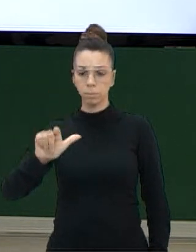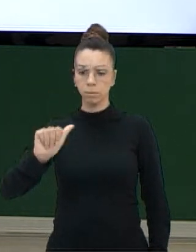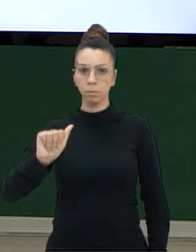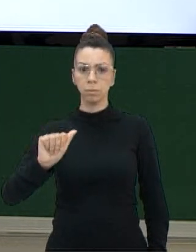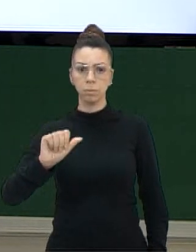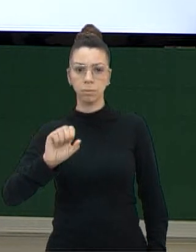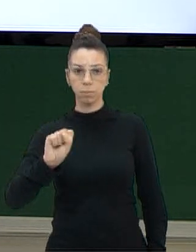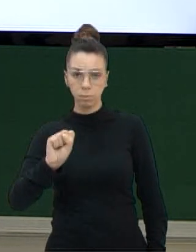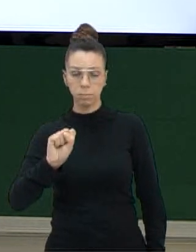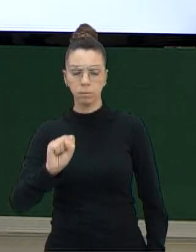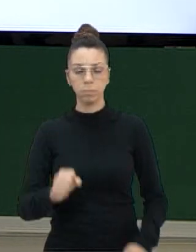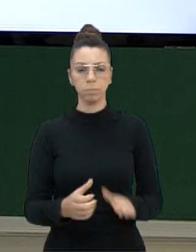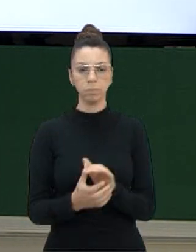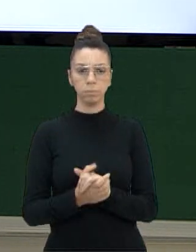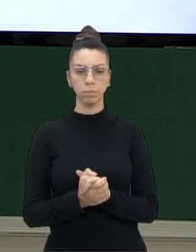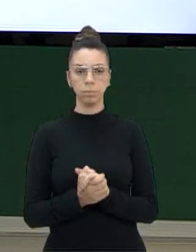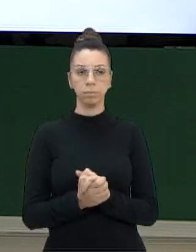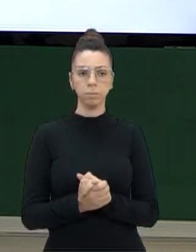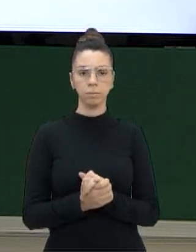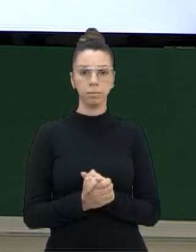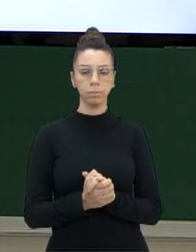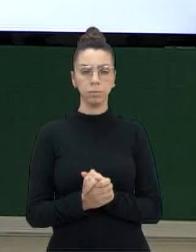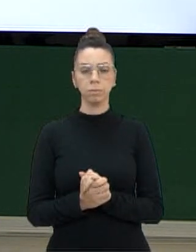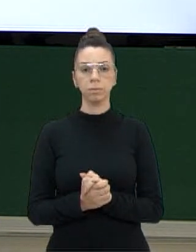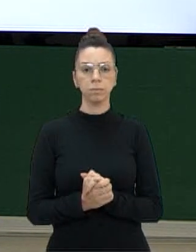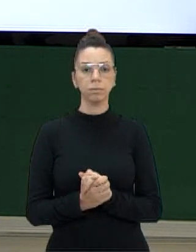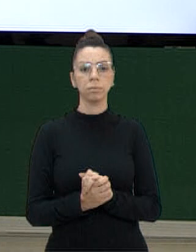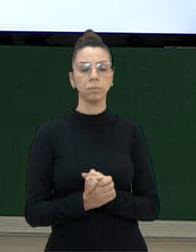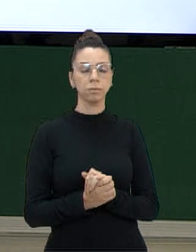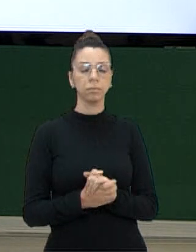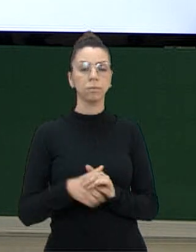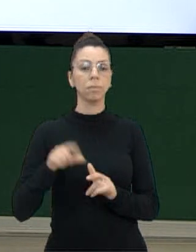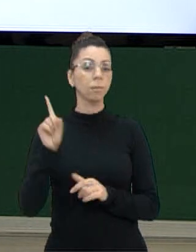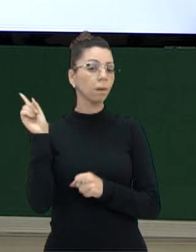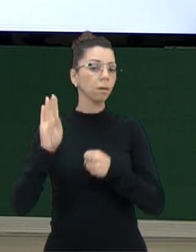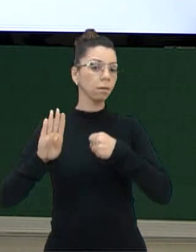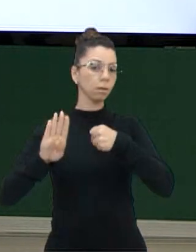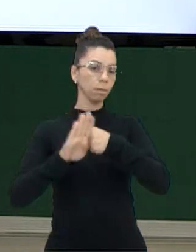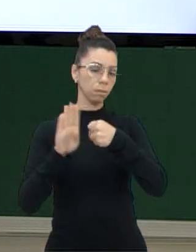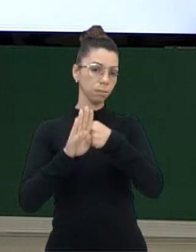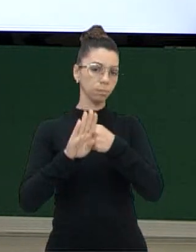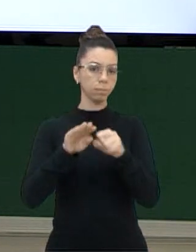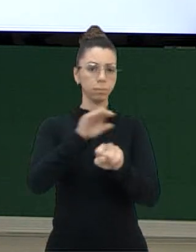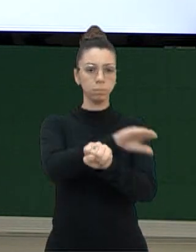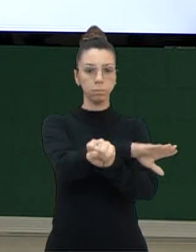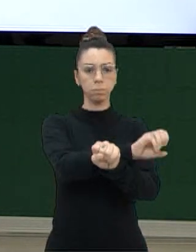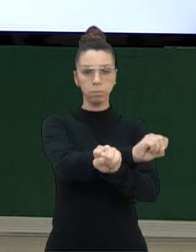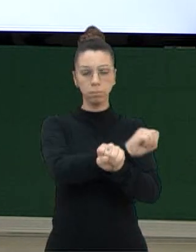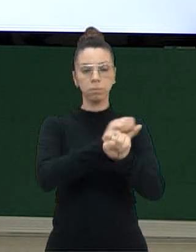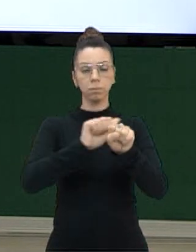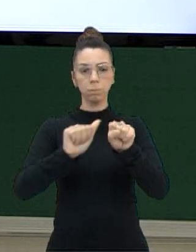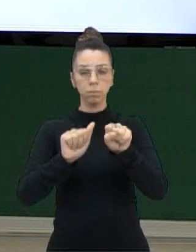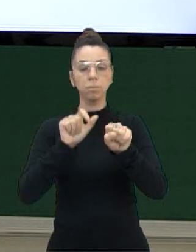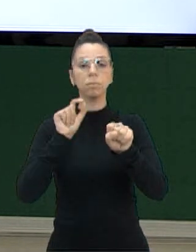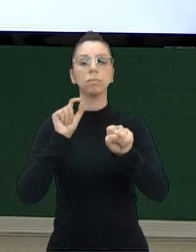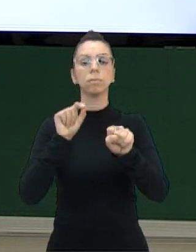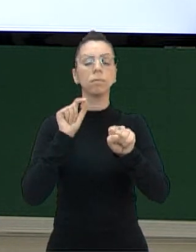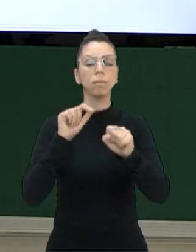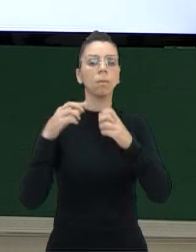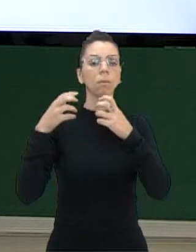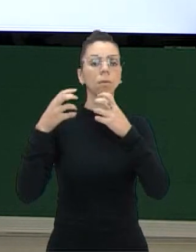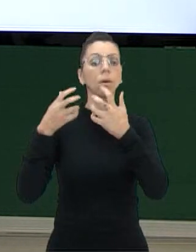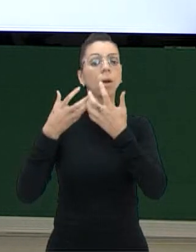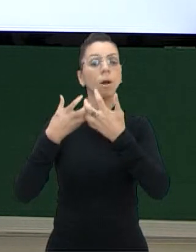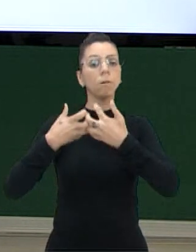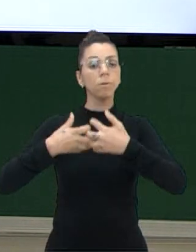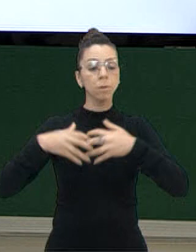teremos aqui a ideia então? Estes substantivos, essa é a ideia. O artigo ele vai desempenhar essa função para